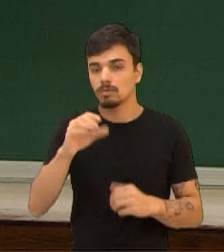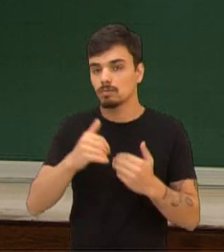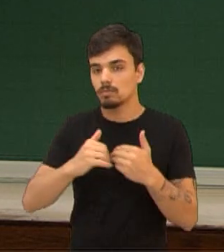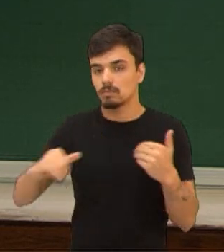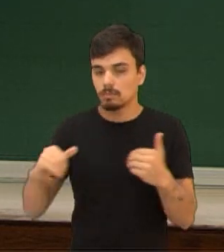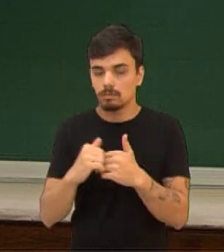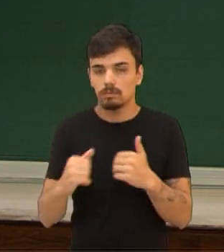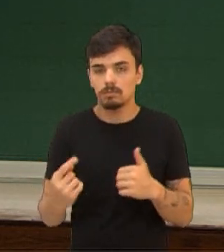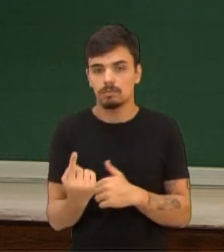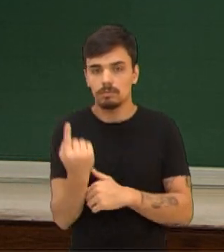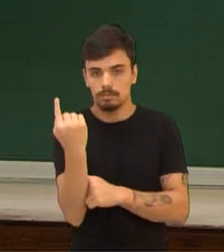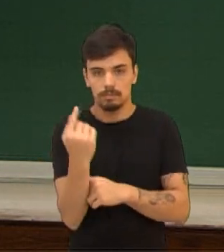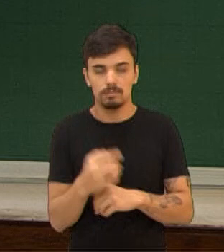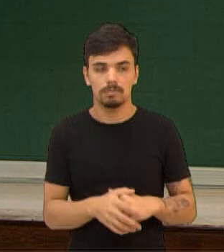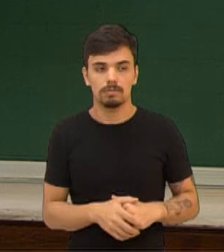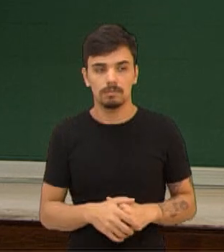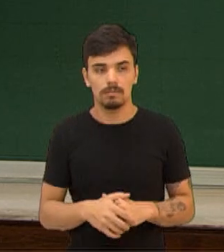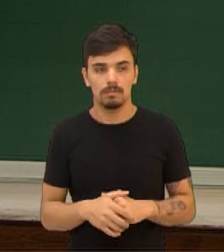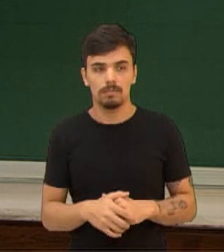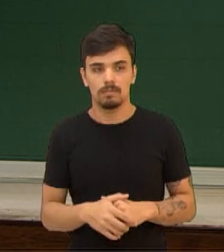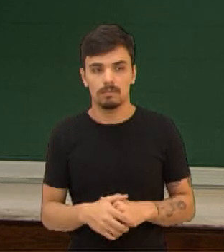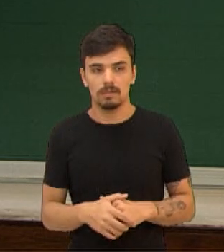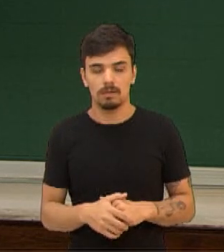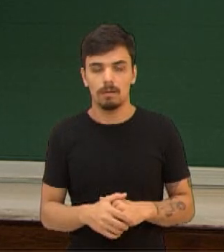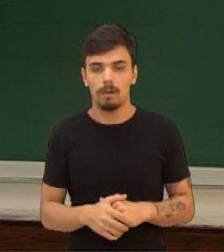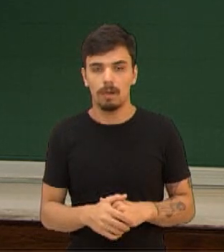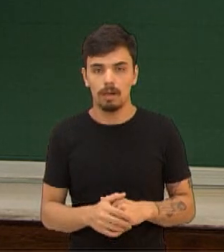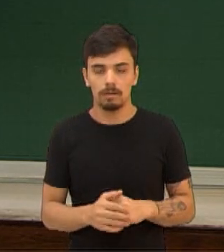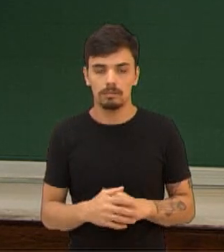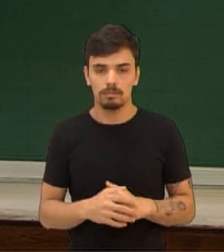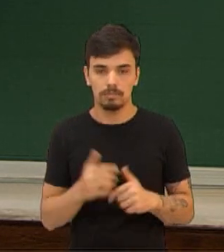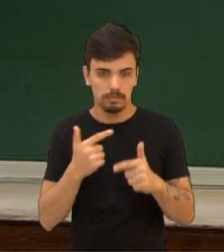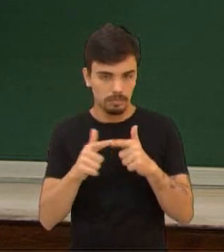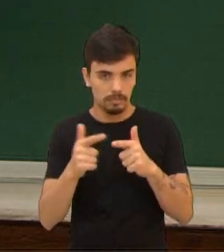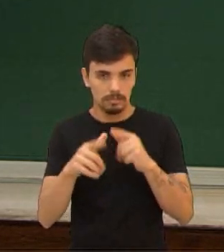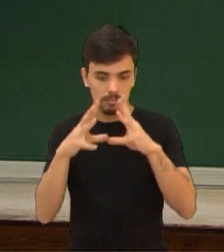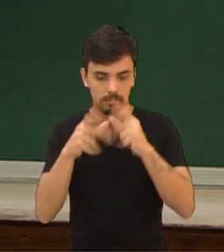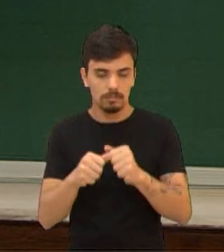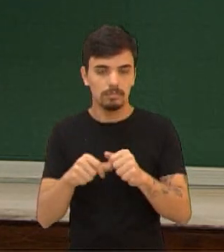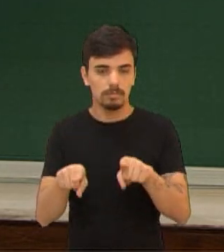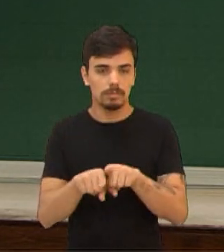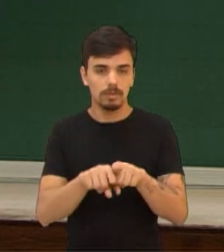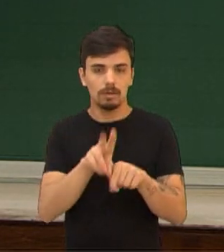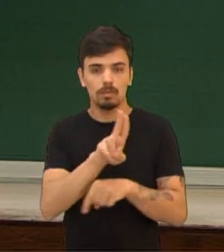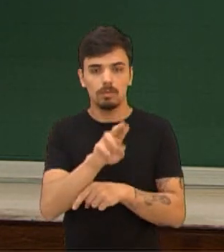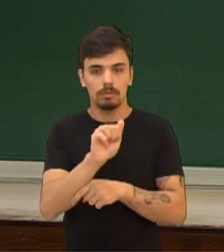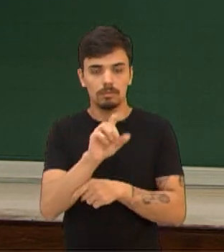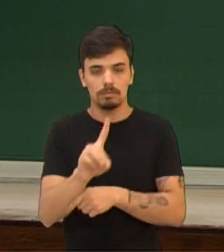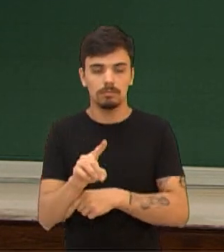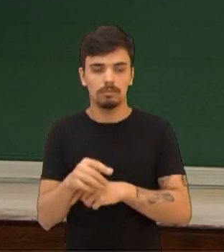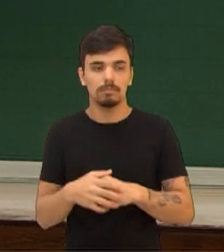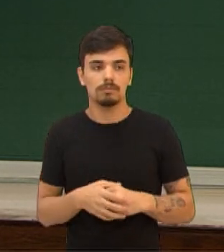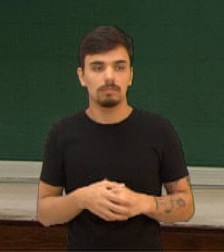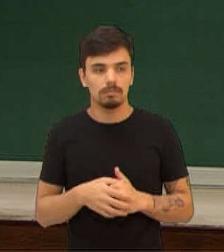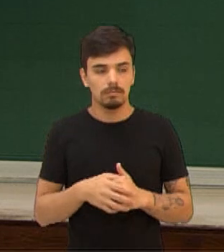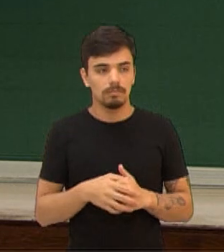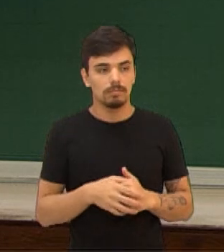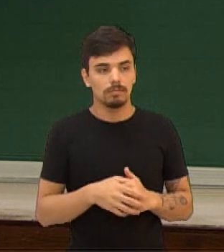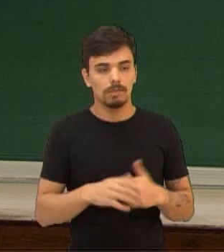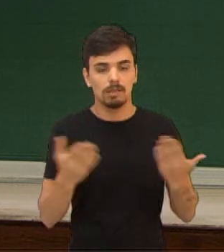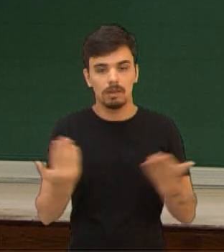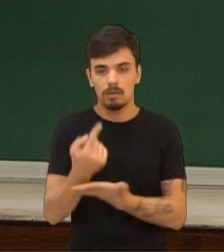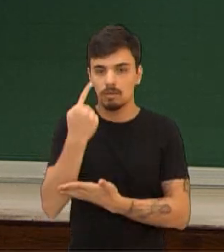capacitância, passa a capacitância equivalente dividindo a carga total, eu vou ter a tensão UAD. Ok? Agora, veja